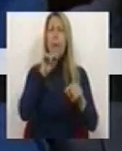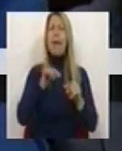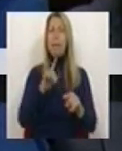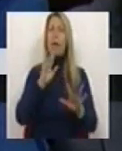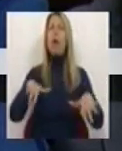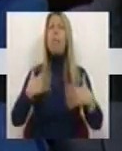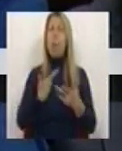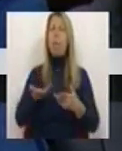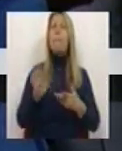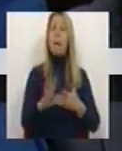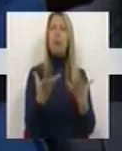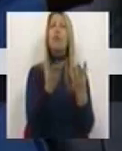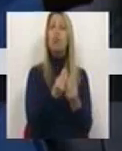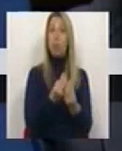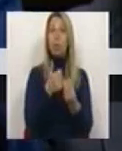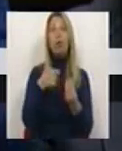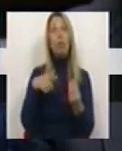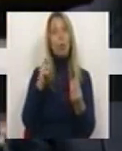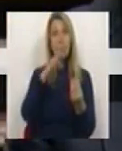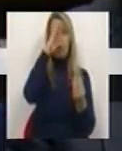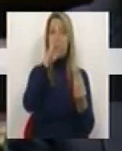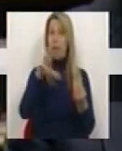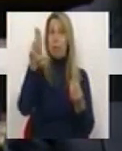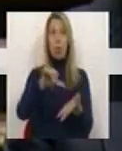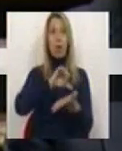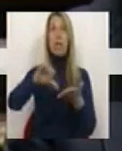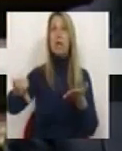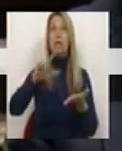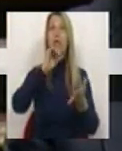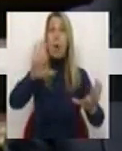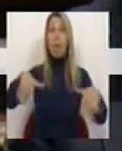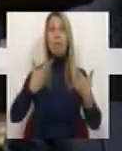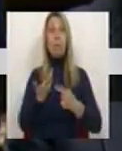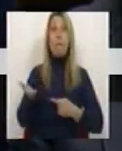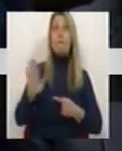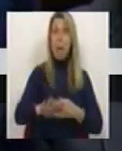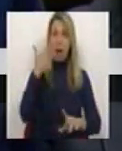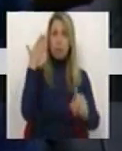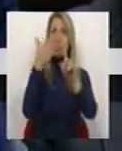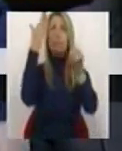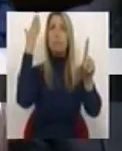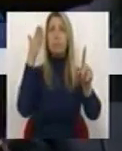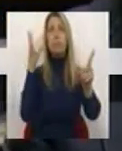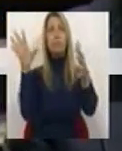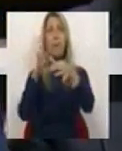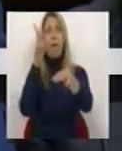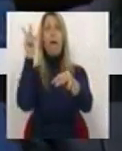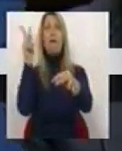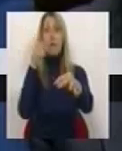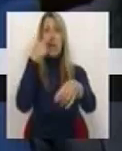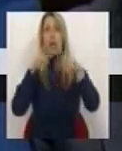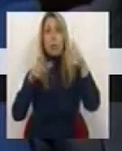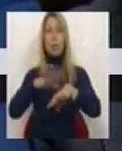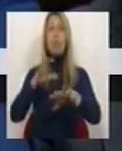comuns, e o Bloco, como sabe, nunca desiste da possibilidade de darmos esses passos concretos em nome da vida das pessoas. O preço